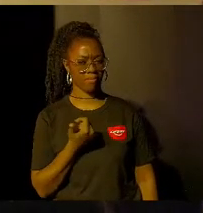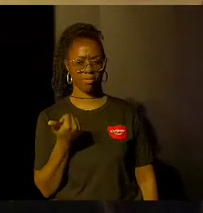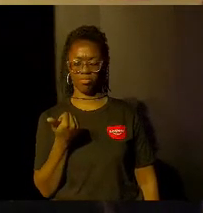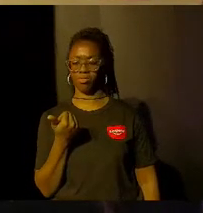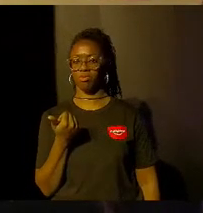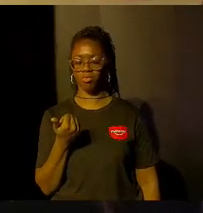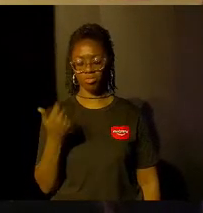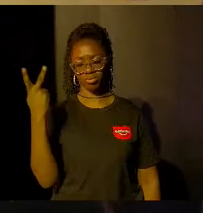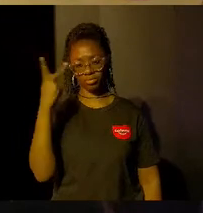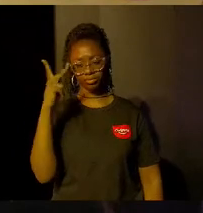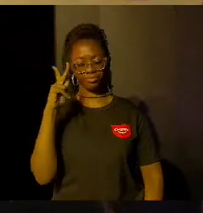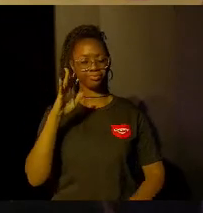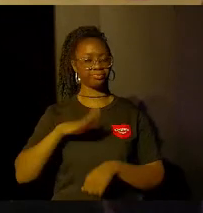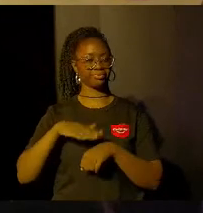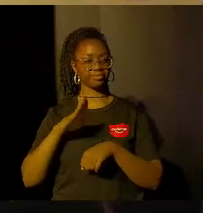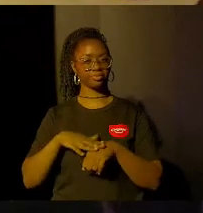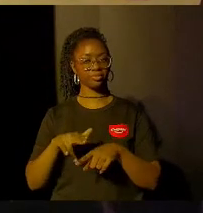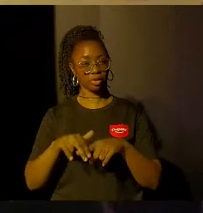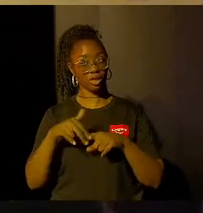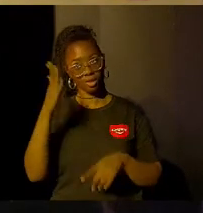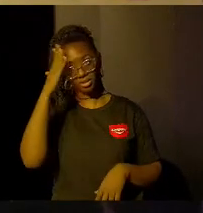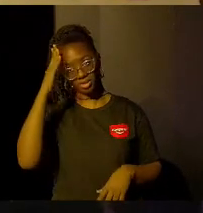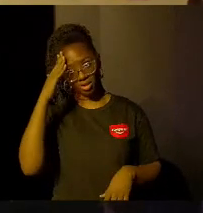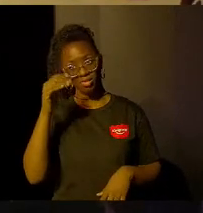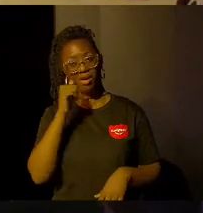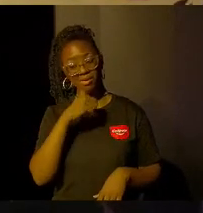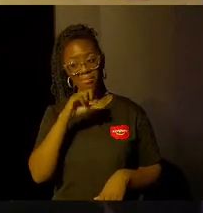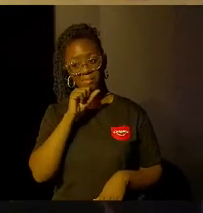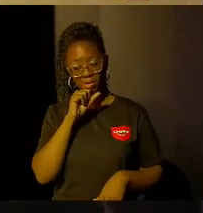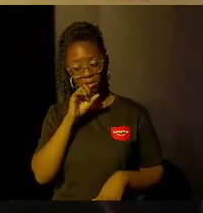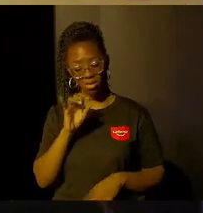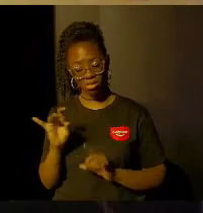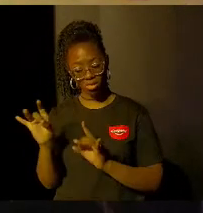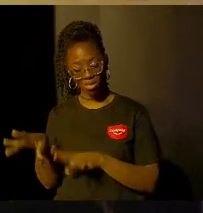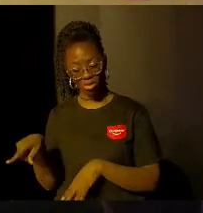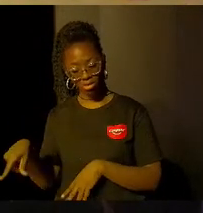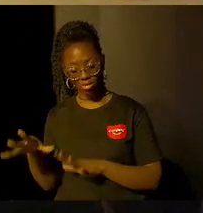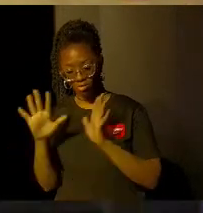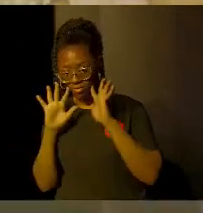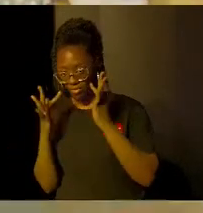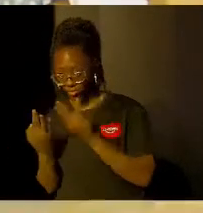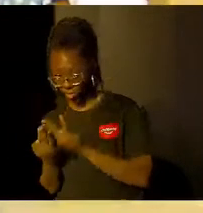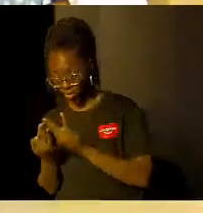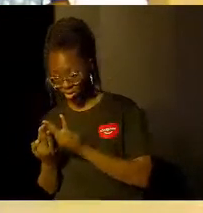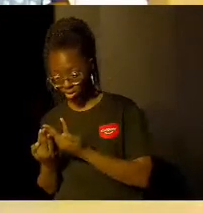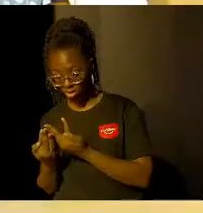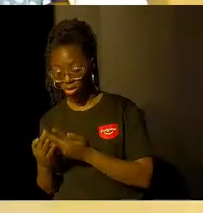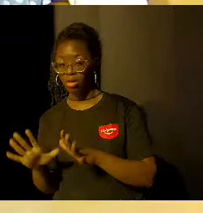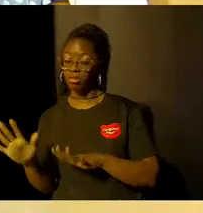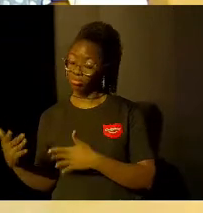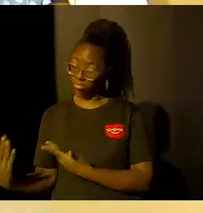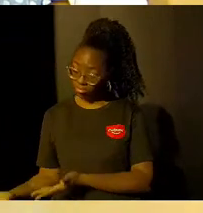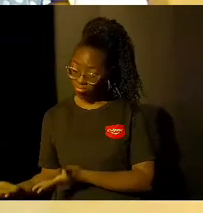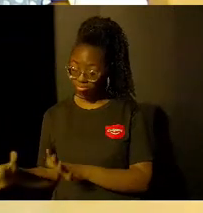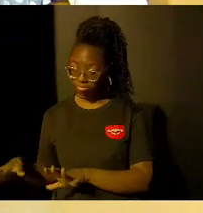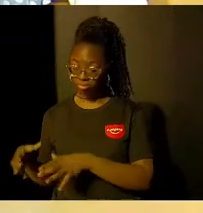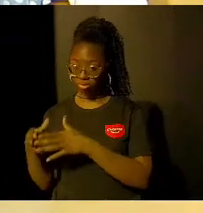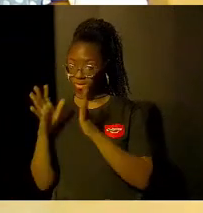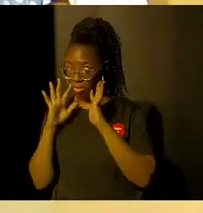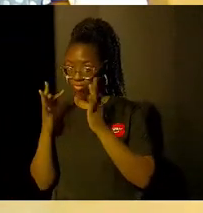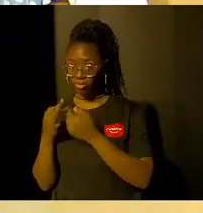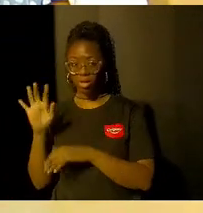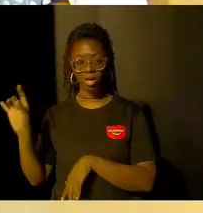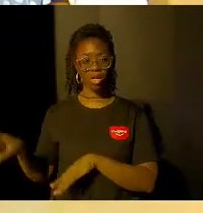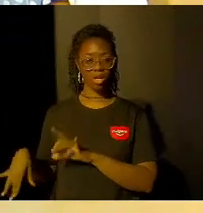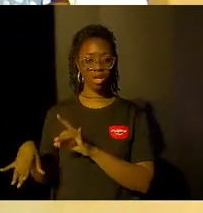da sua história porque ela sabe que a mãe deixou com a família e a família deixou Angola